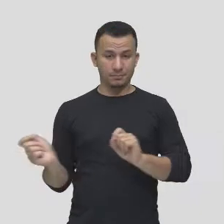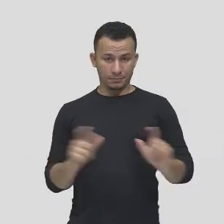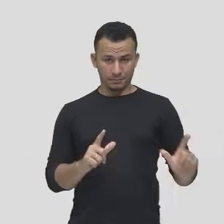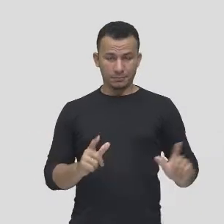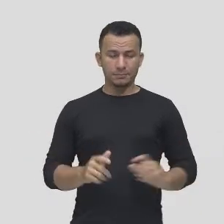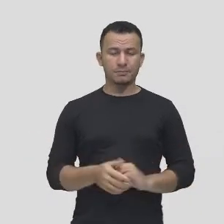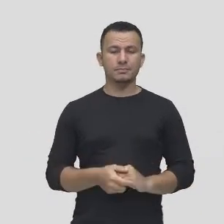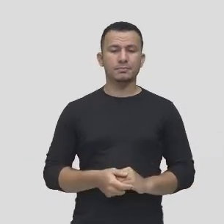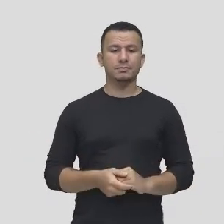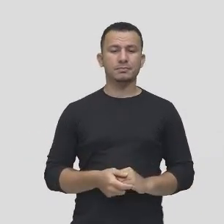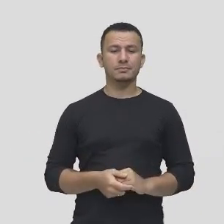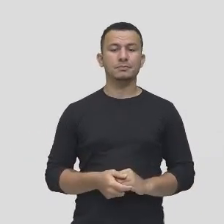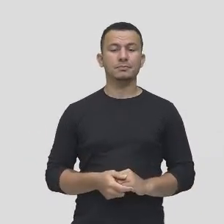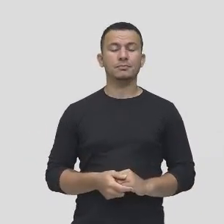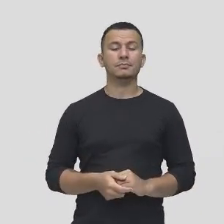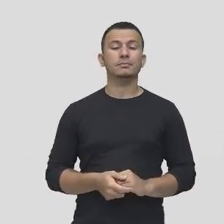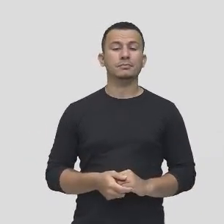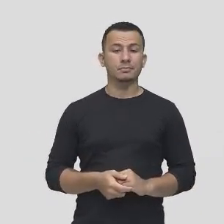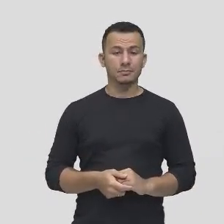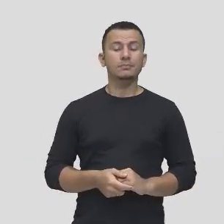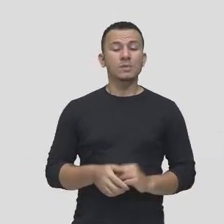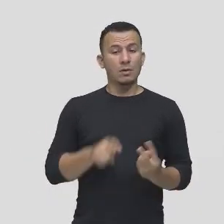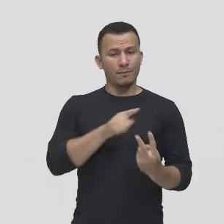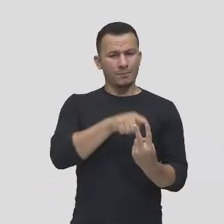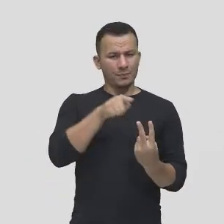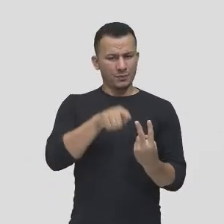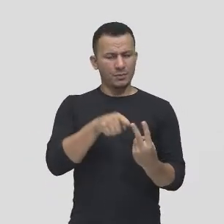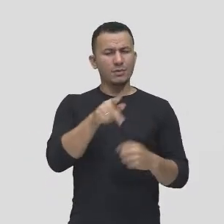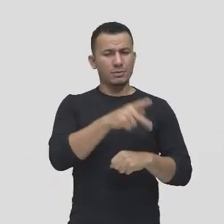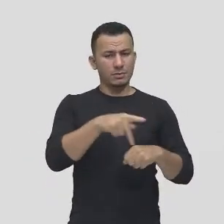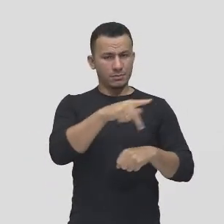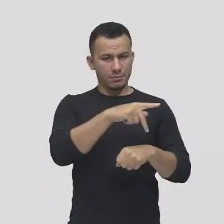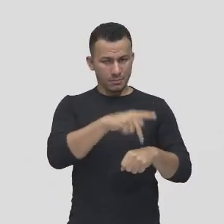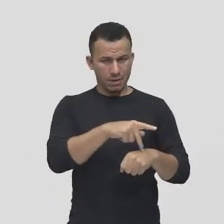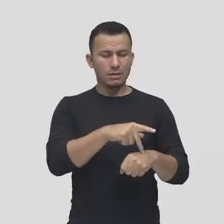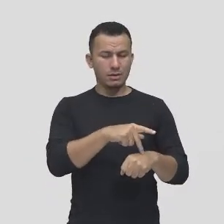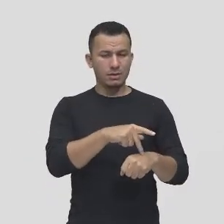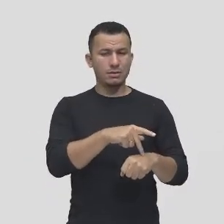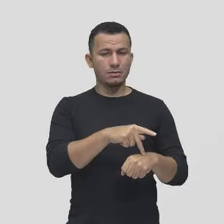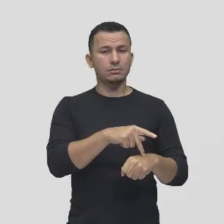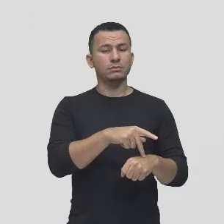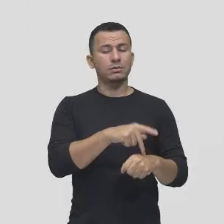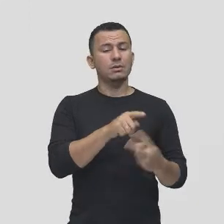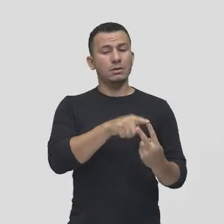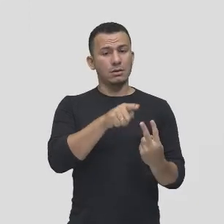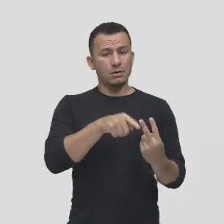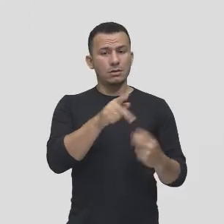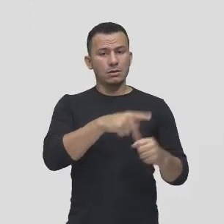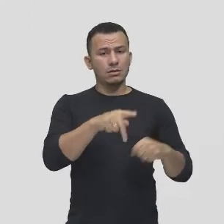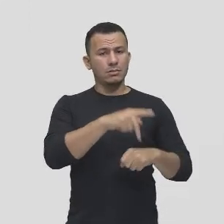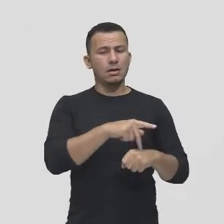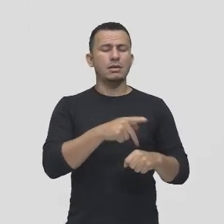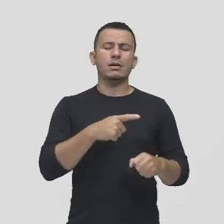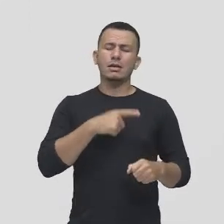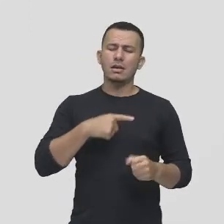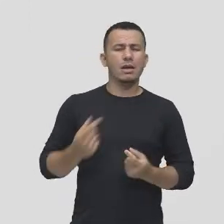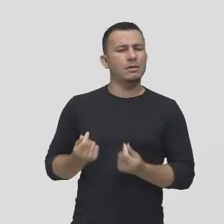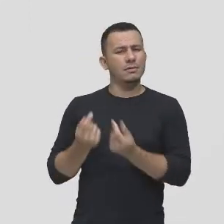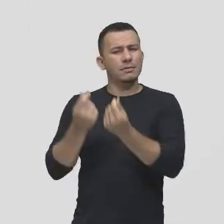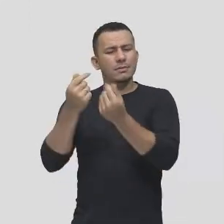então. A República Tcheca, ou Tchequia, como a gente tem que chamar agora hoje em dia, né? Ela é mais rica, ela é